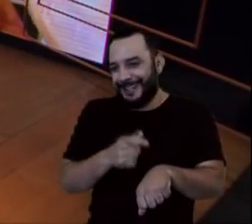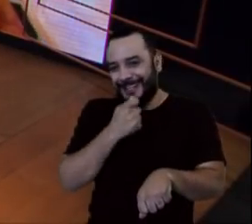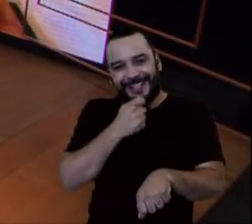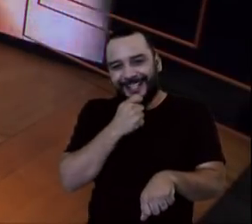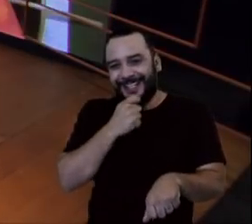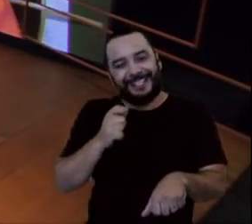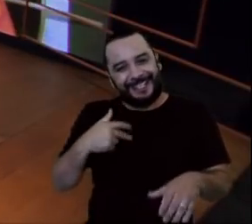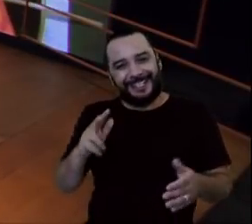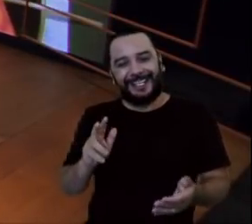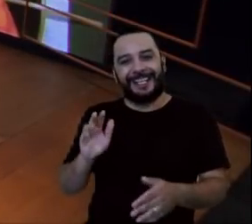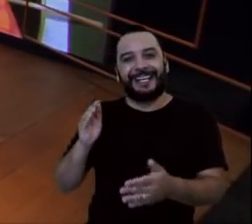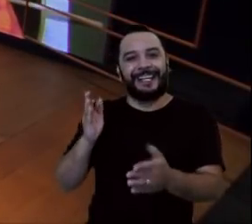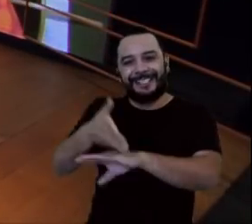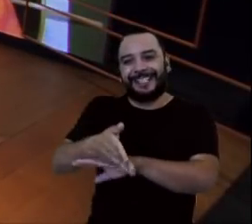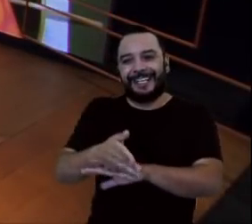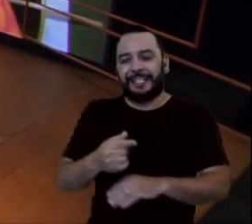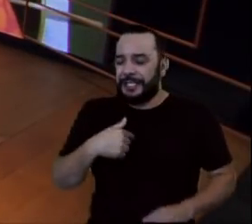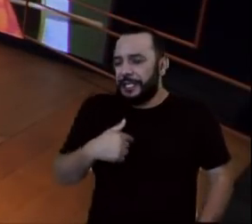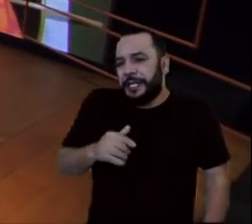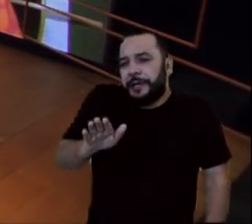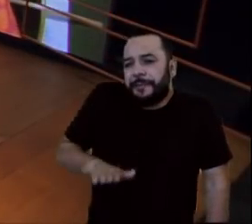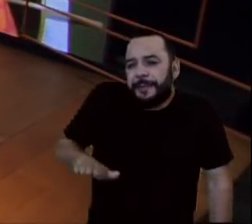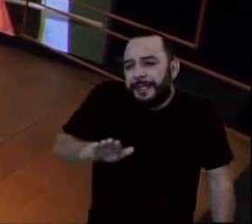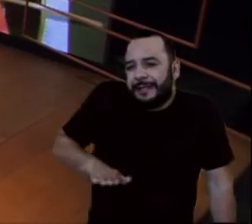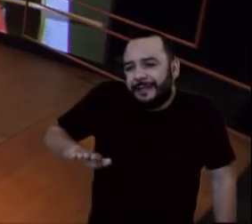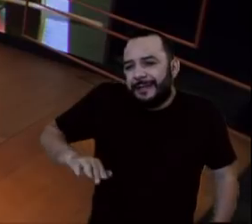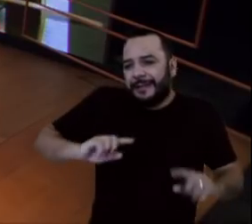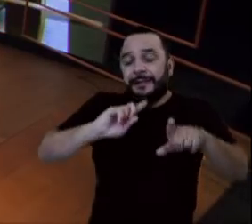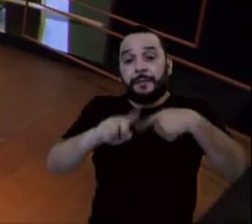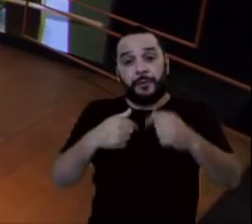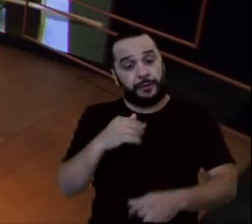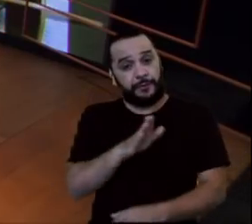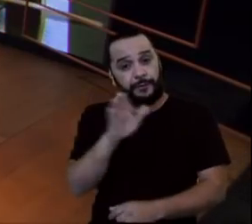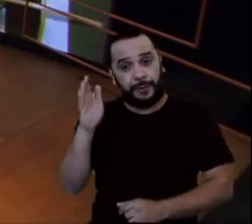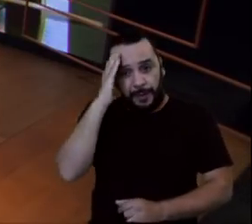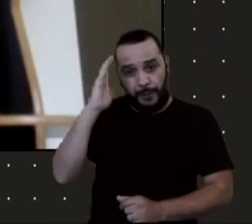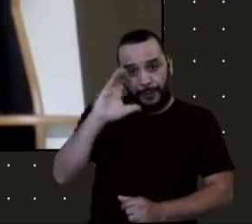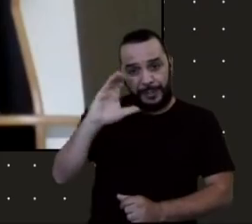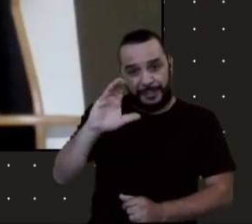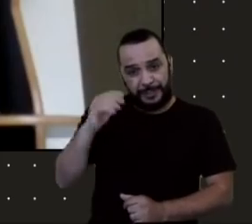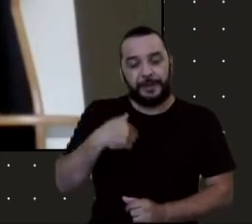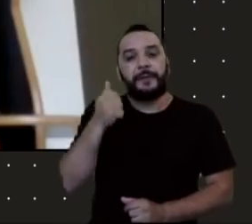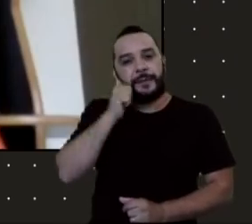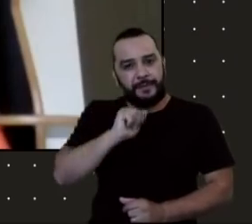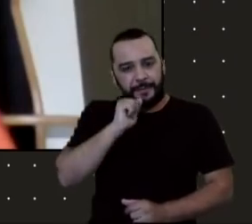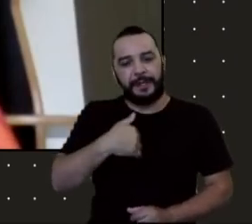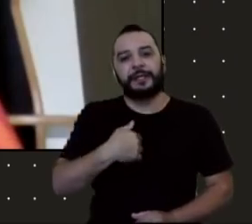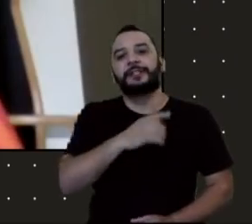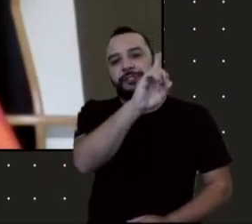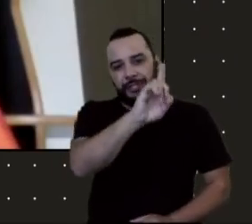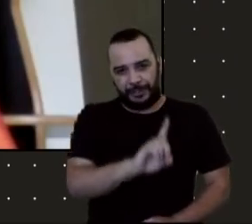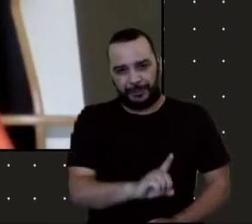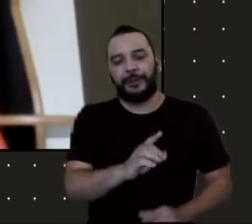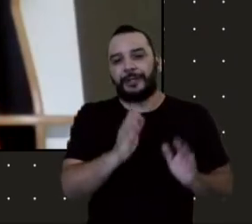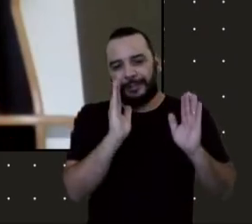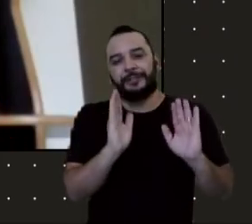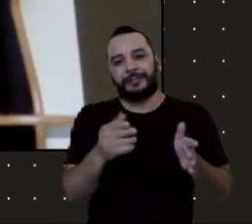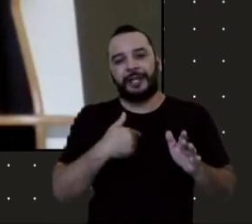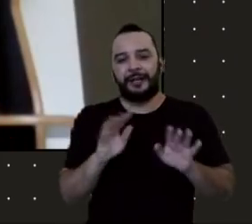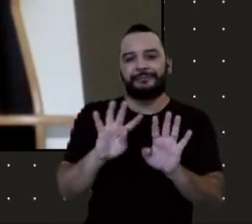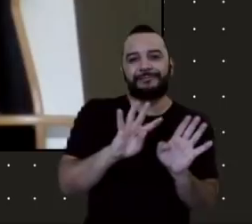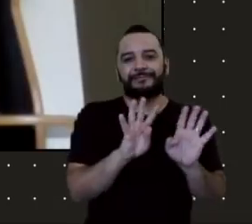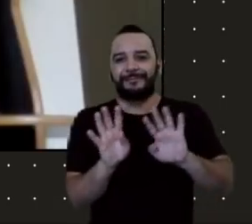hora ainda, né? E também pequenininha, depois fomos para Curitiba e minha mãe foi dirigir um alto de Natal da